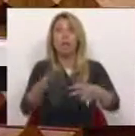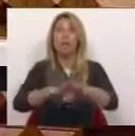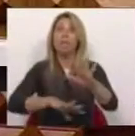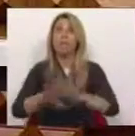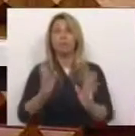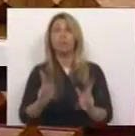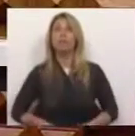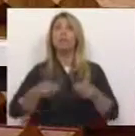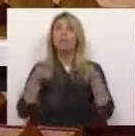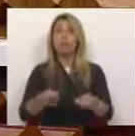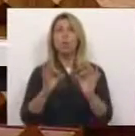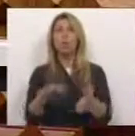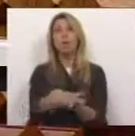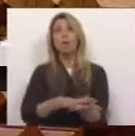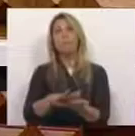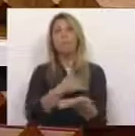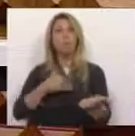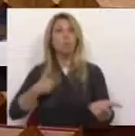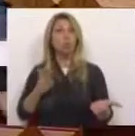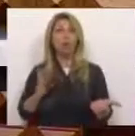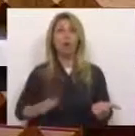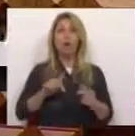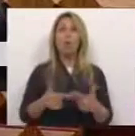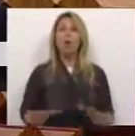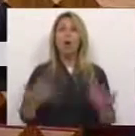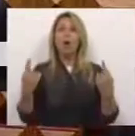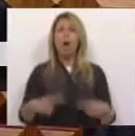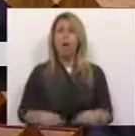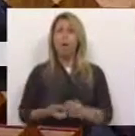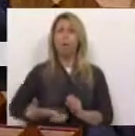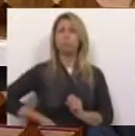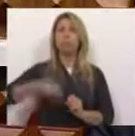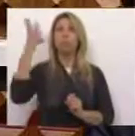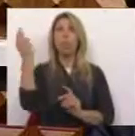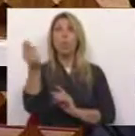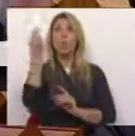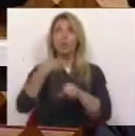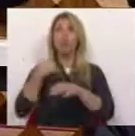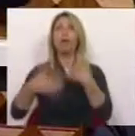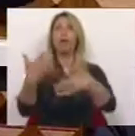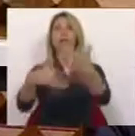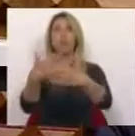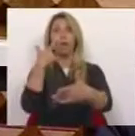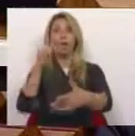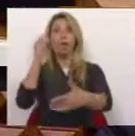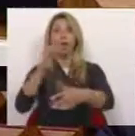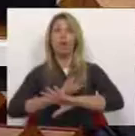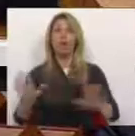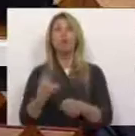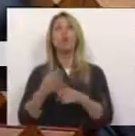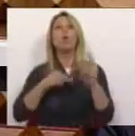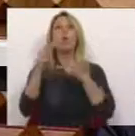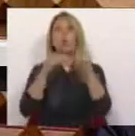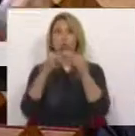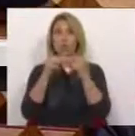um investimento em cuidados primários de saúde. Temos hoje o maior número de sempre de unidades em atividade. Vão ser construídos 70